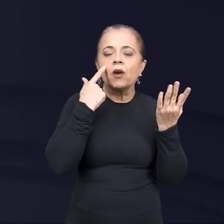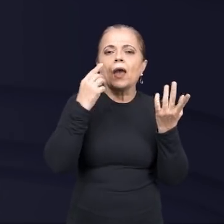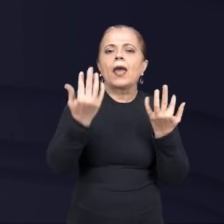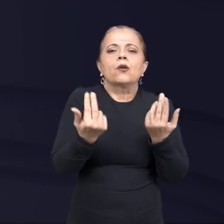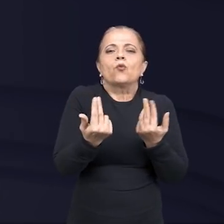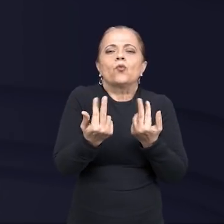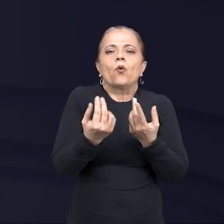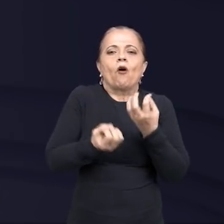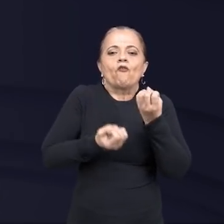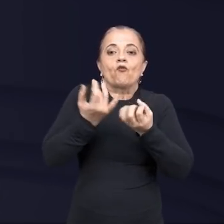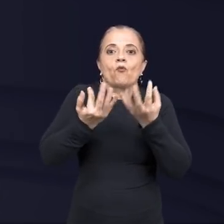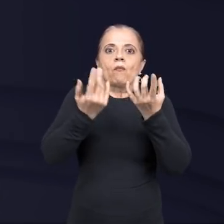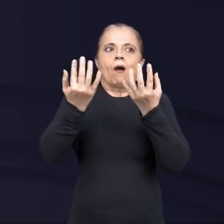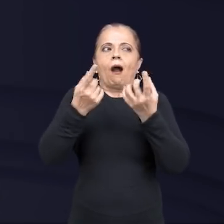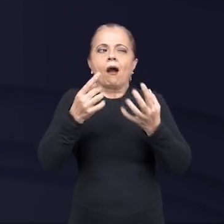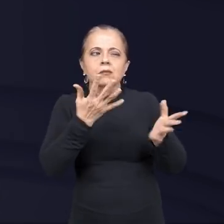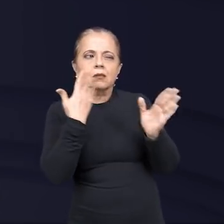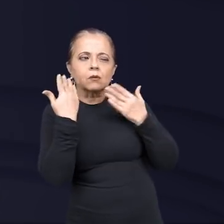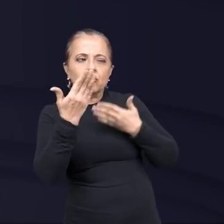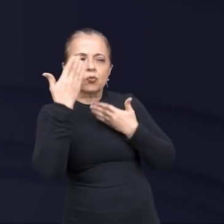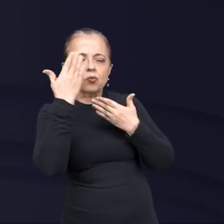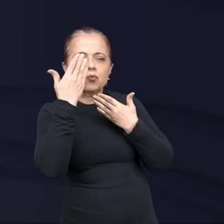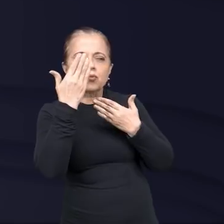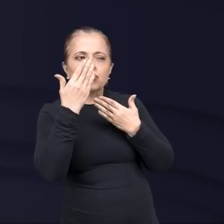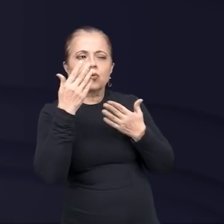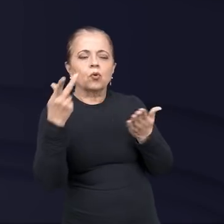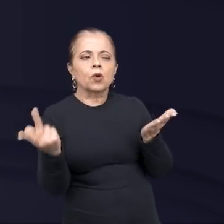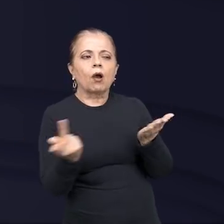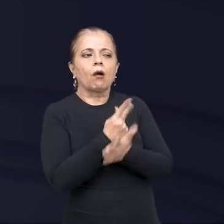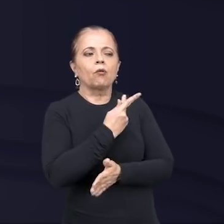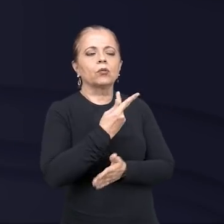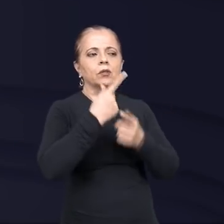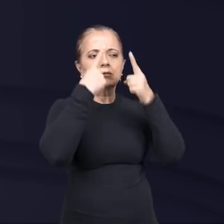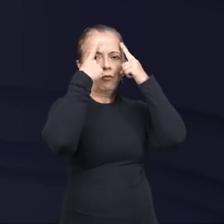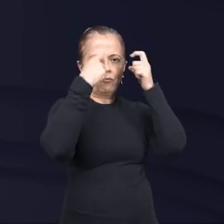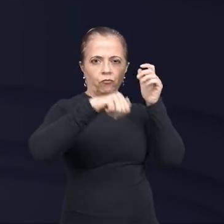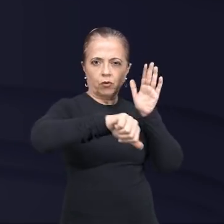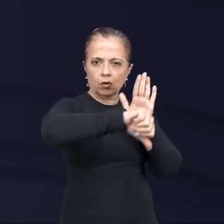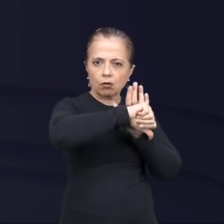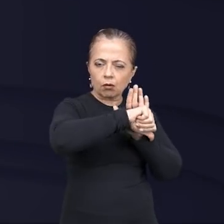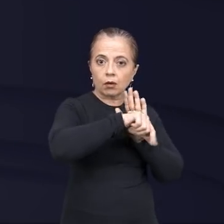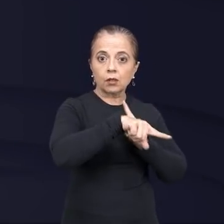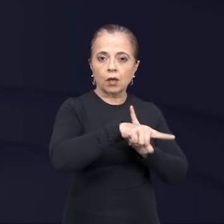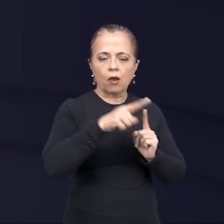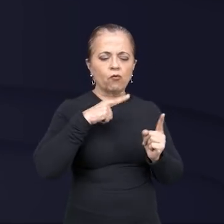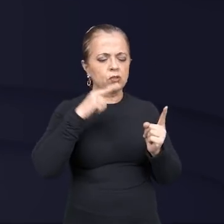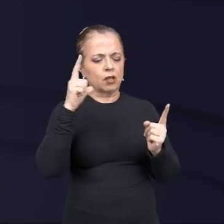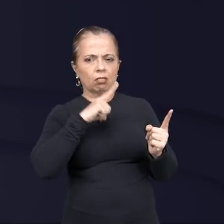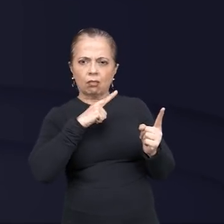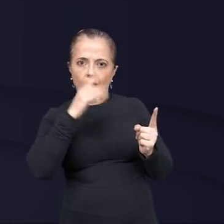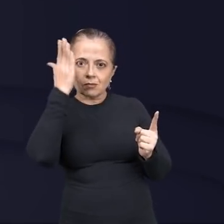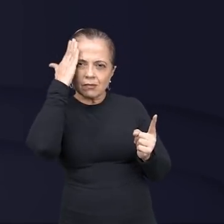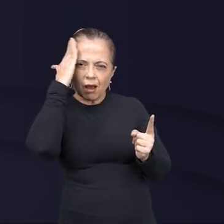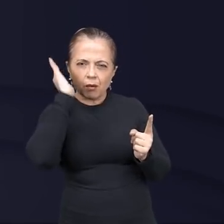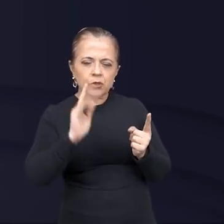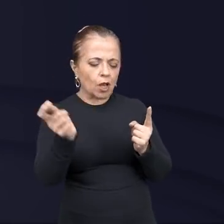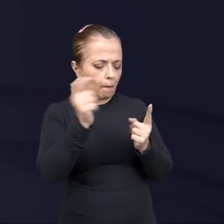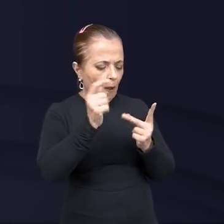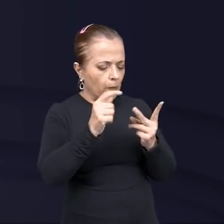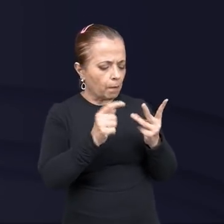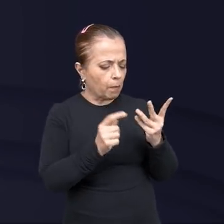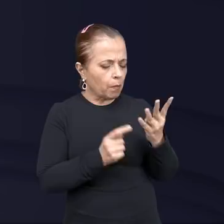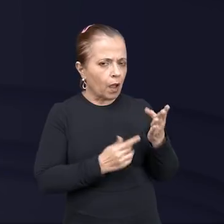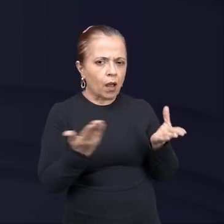delicti, que é a fumaça do cometimento do delito, ou seja, você tem indícios suficientes